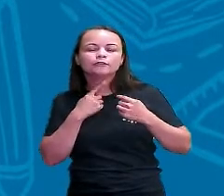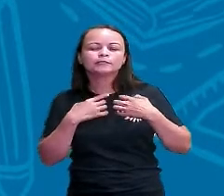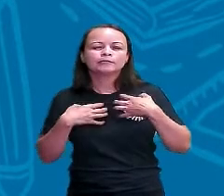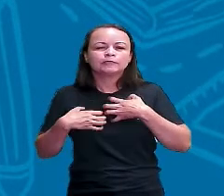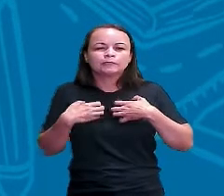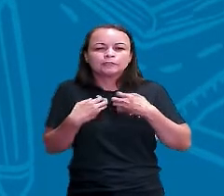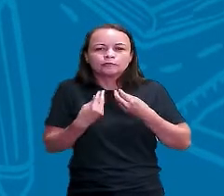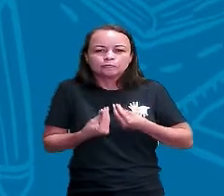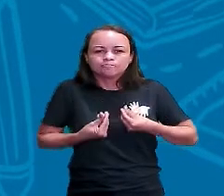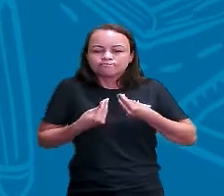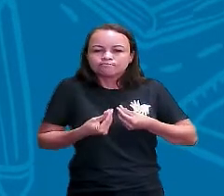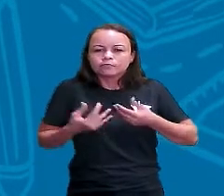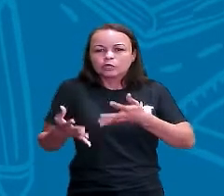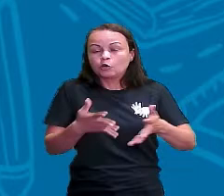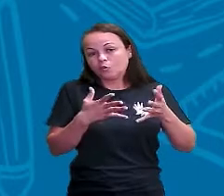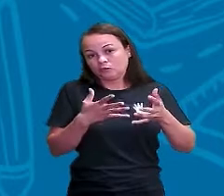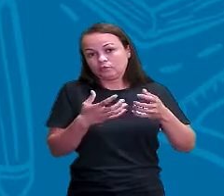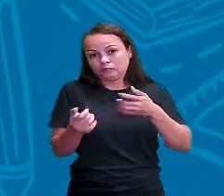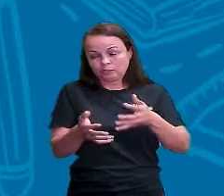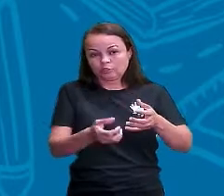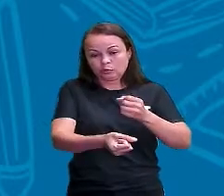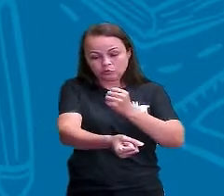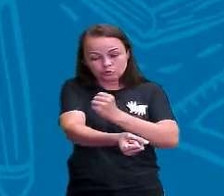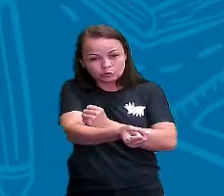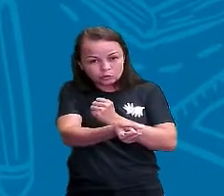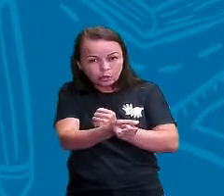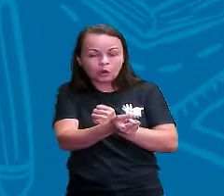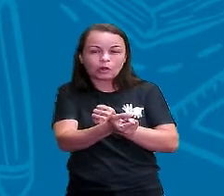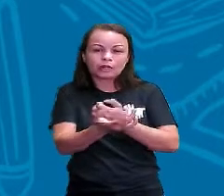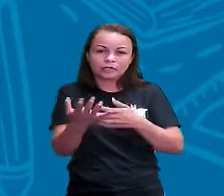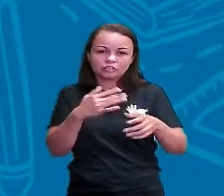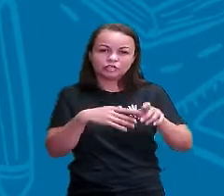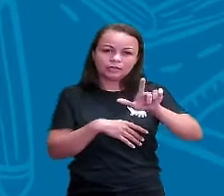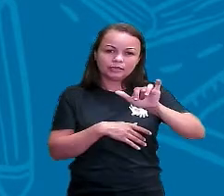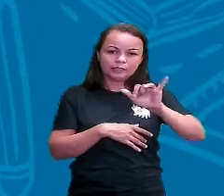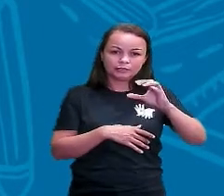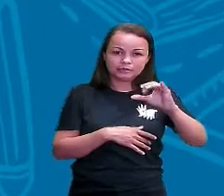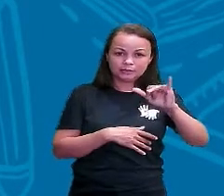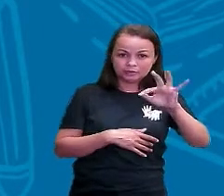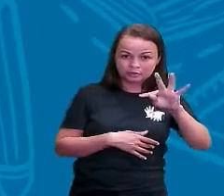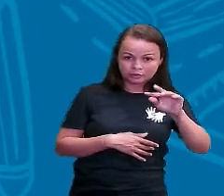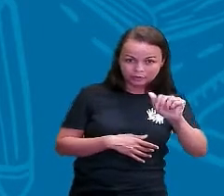ao vício. Um exemplo disso, as drogas, tanto lícitas quanto as drogas,